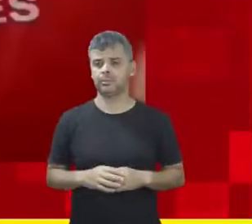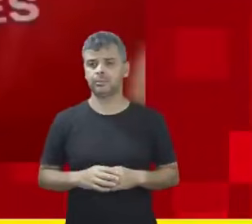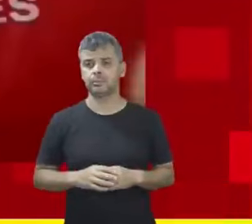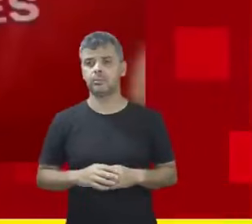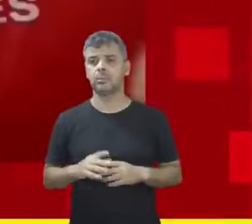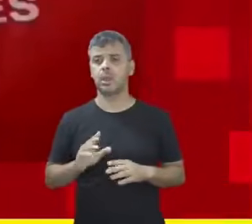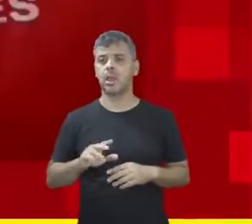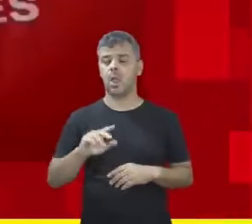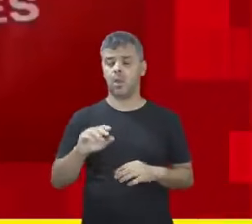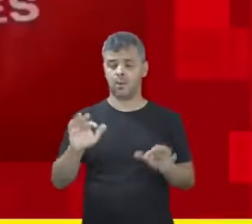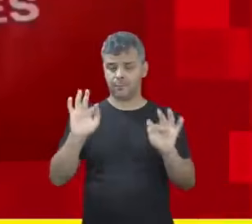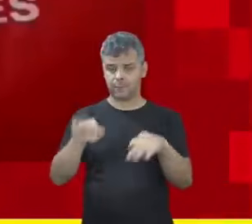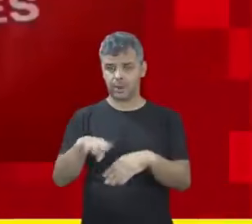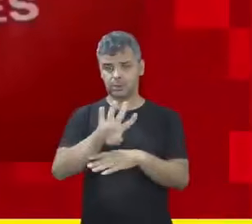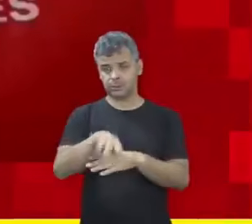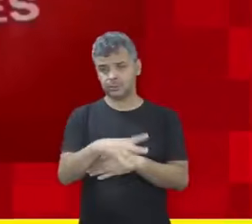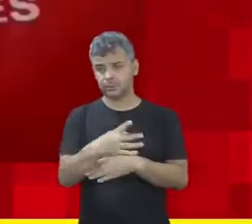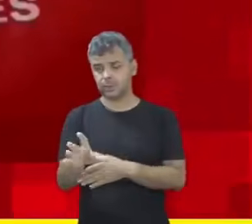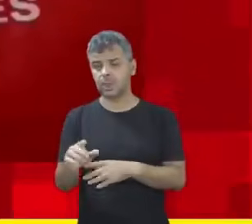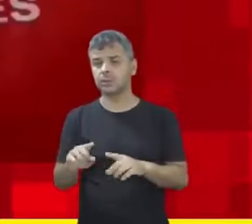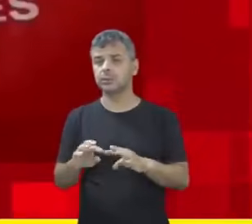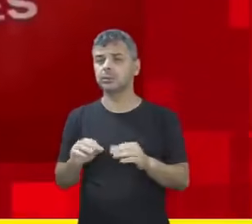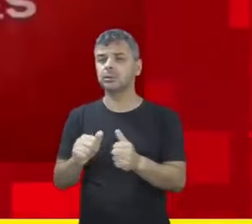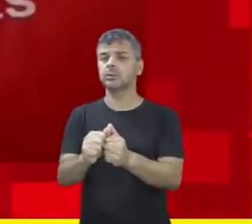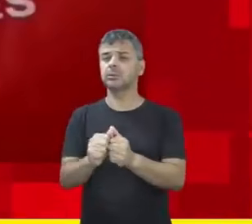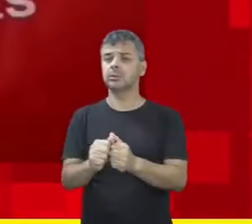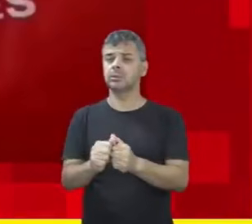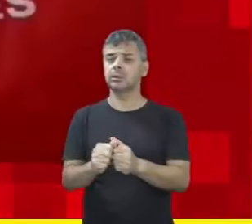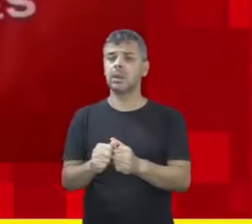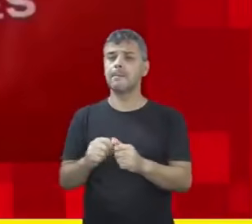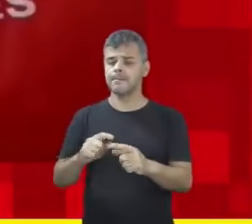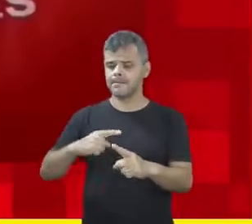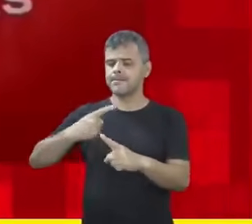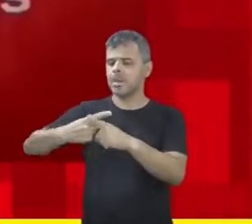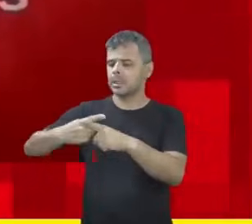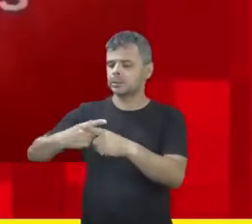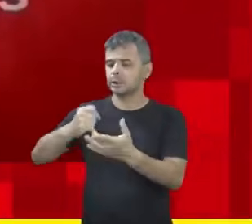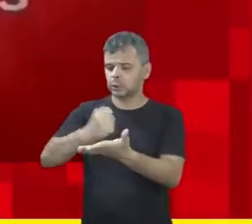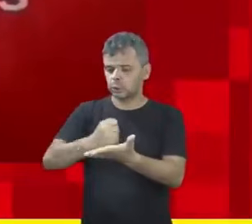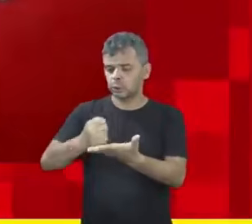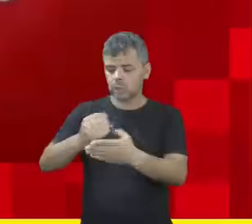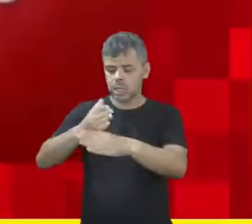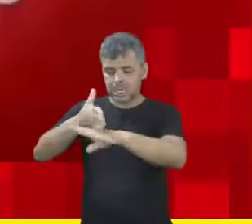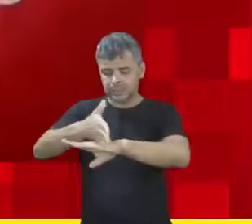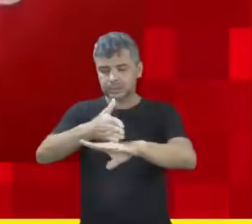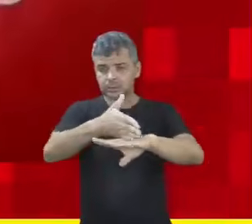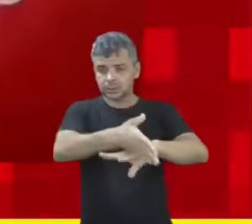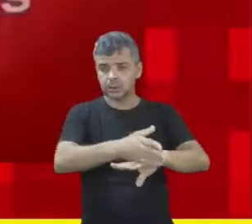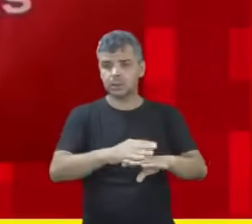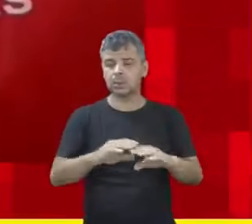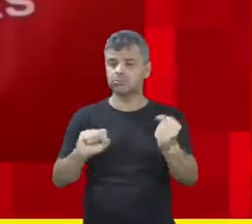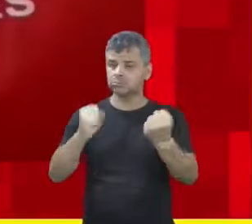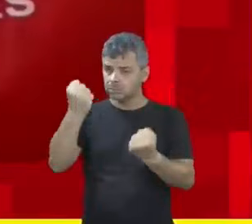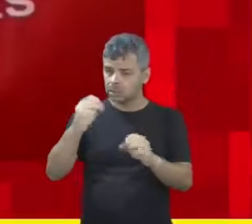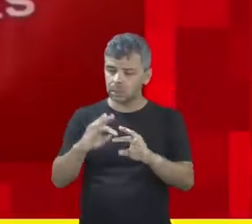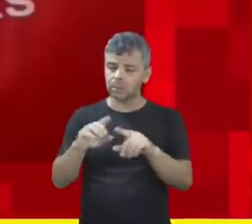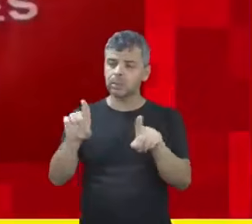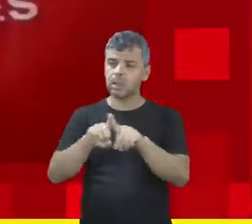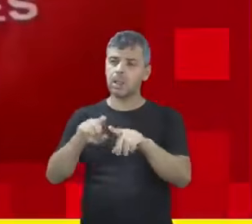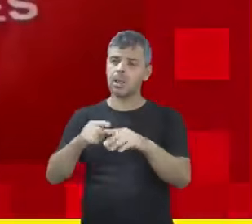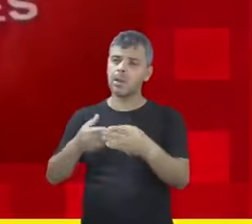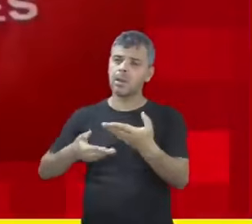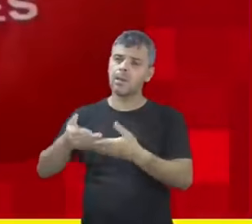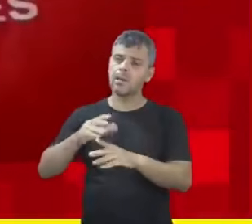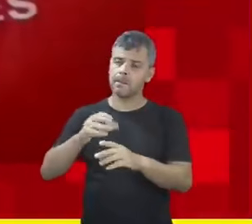o fim da escala, ela traz isso, ela traz a possibilidade de mais trabalhadores adentrarem para poder a gente também impactar